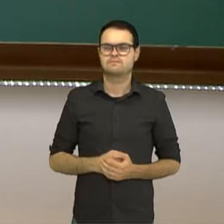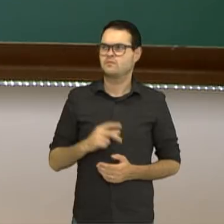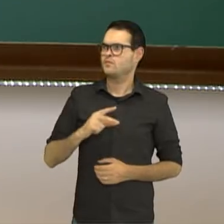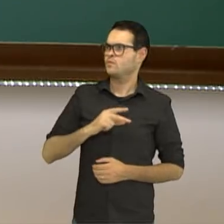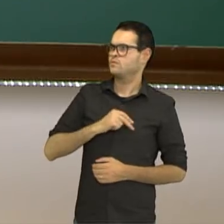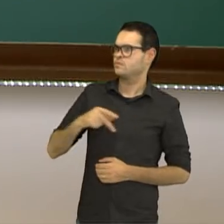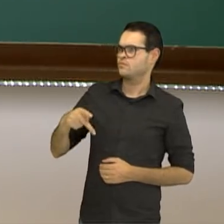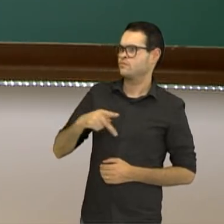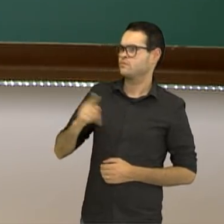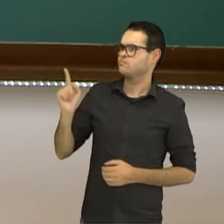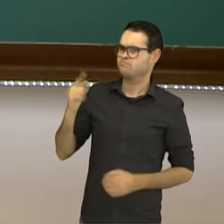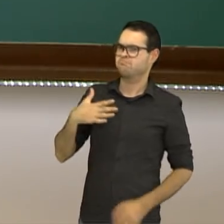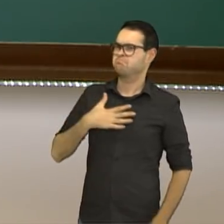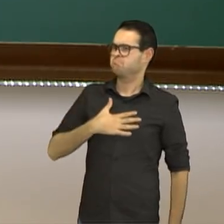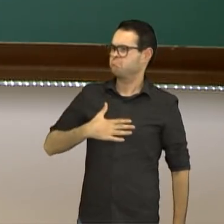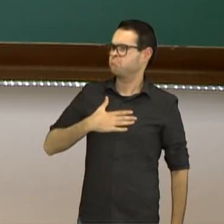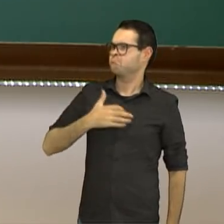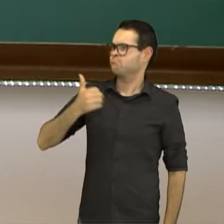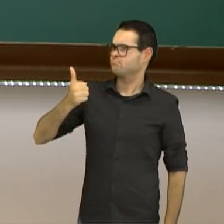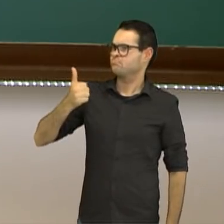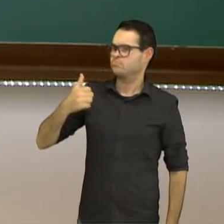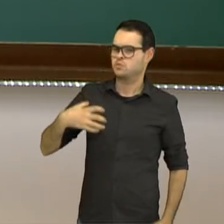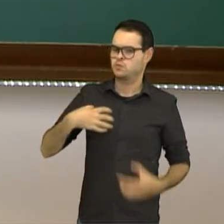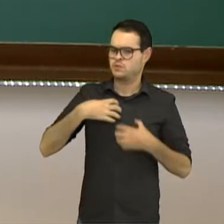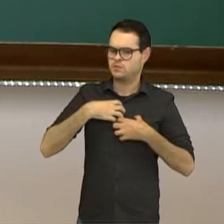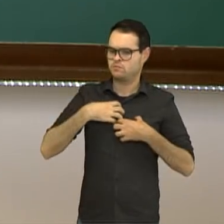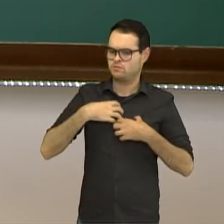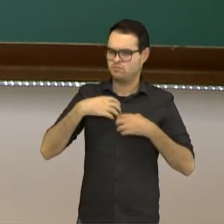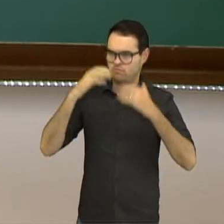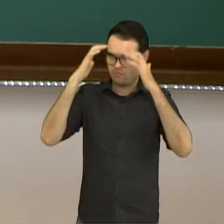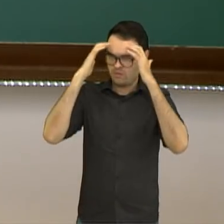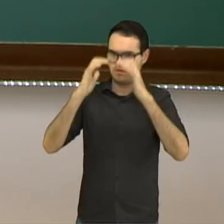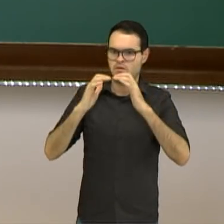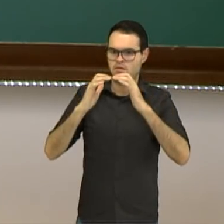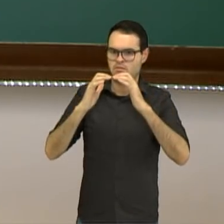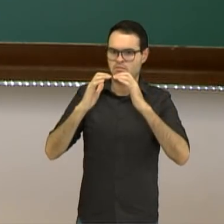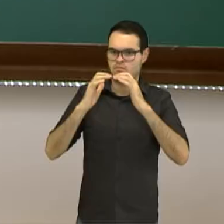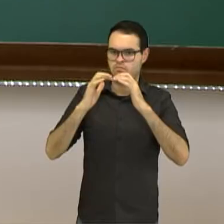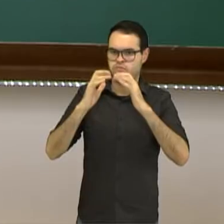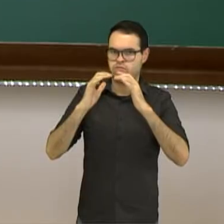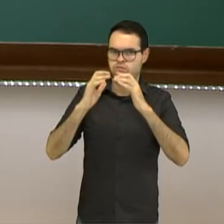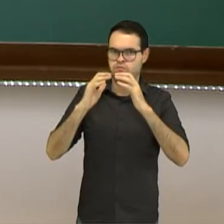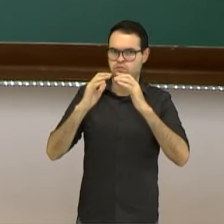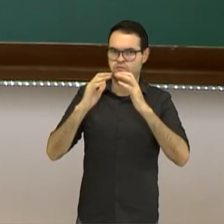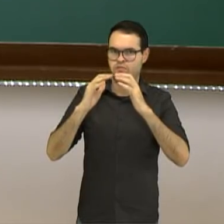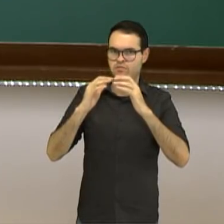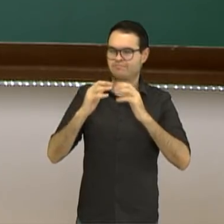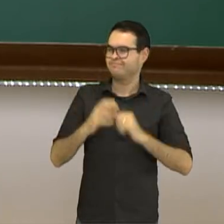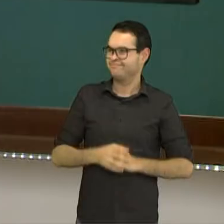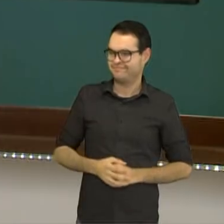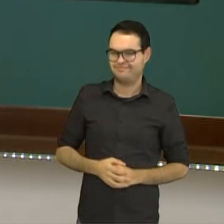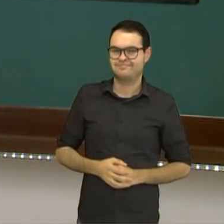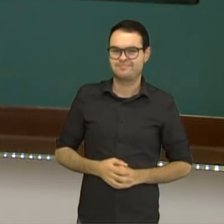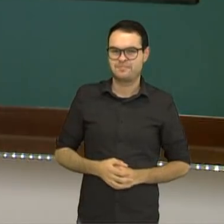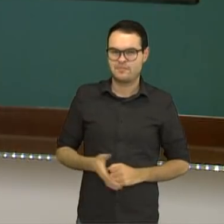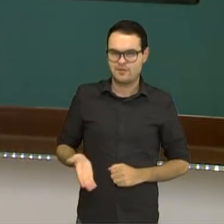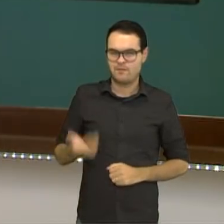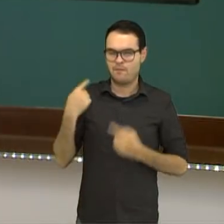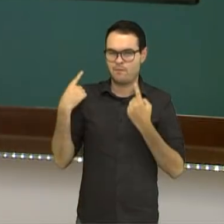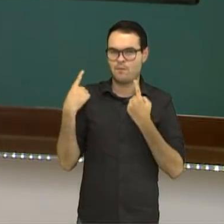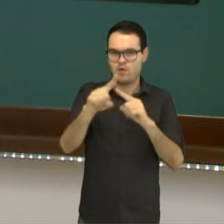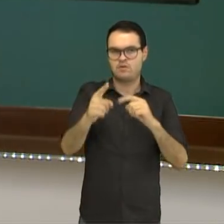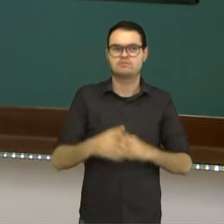Nossa, professora, que gostoso isso, né? Eu sinto meu cérebro funcionar. Muito bem. Vamos então desafiar vocês. Olha só,